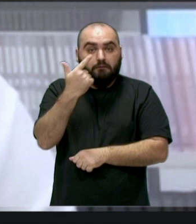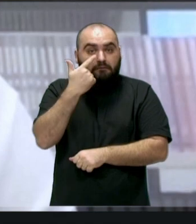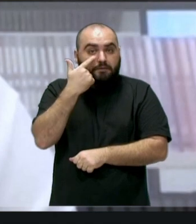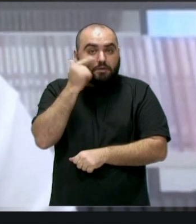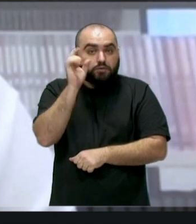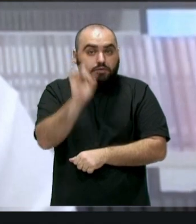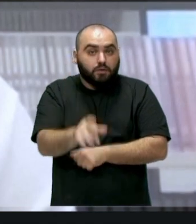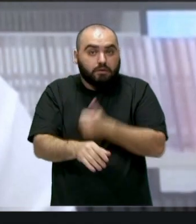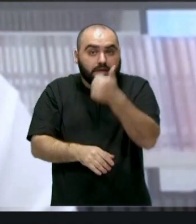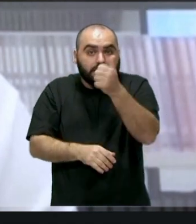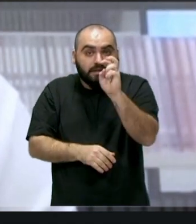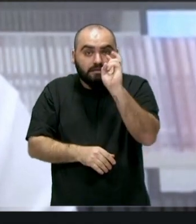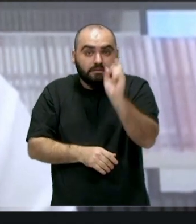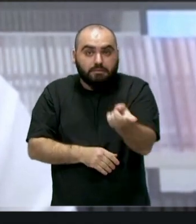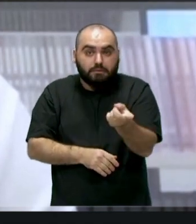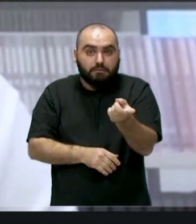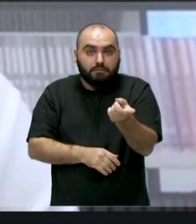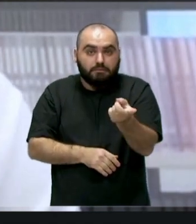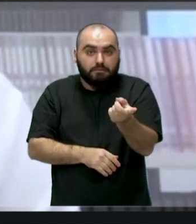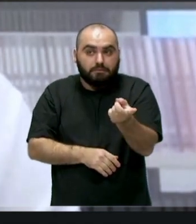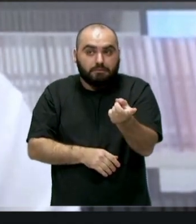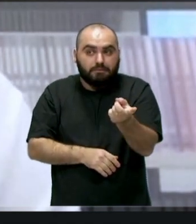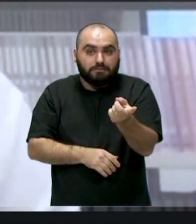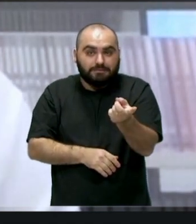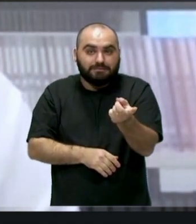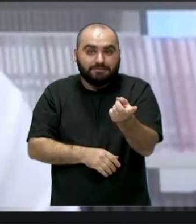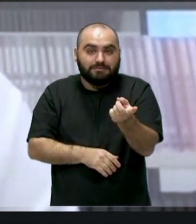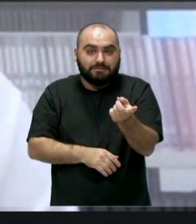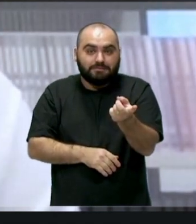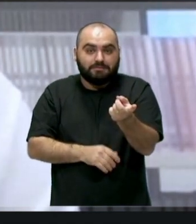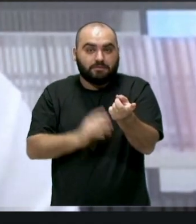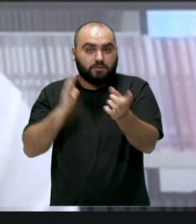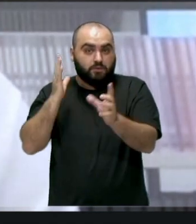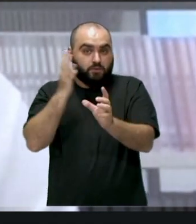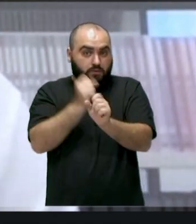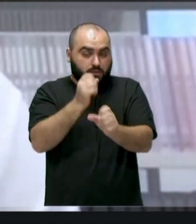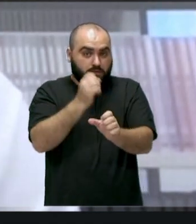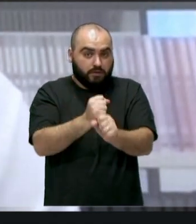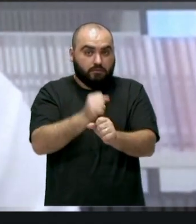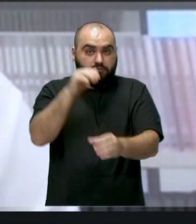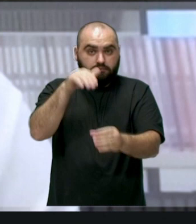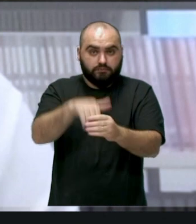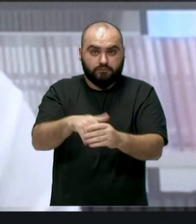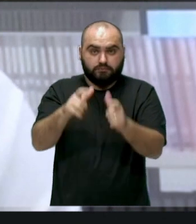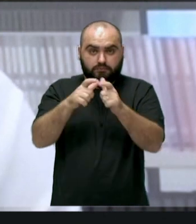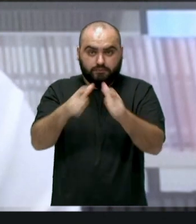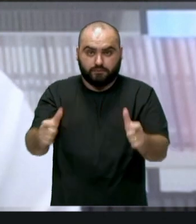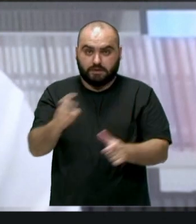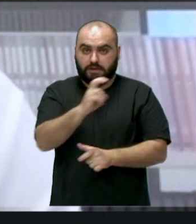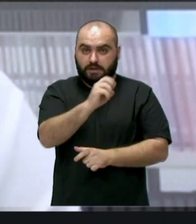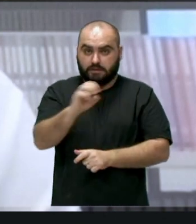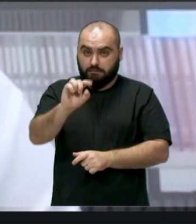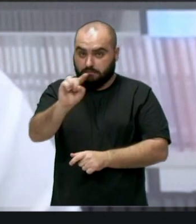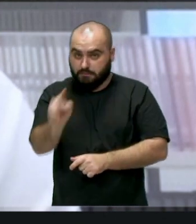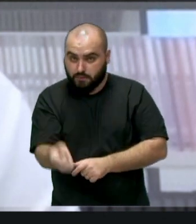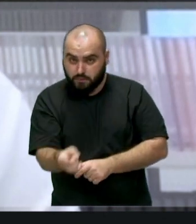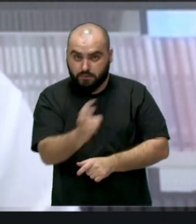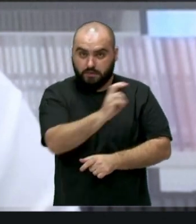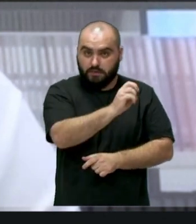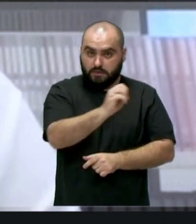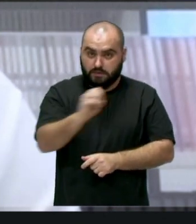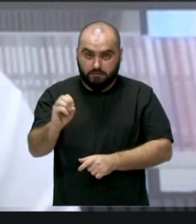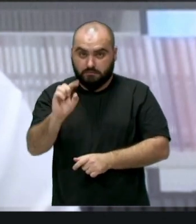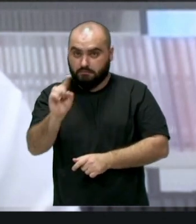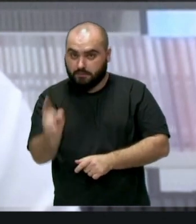15 mil eleitores. Muito embora o eleitorado total de Santa Catarina tenha aumentado em 500 mil. Ou seja,